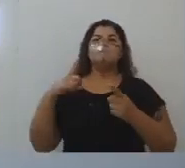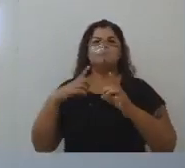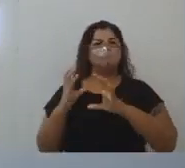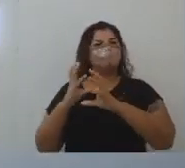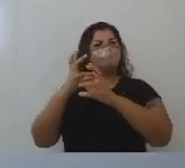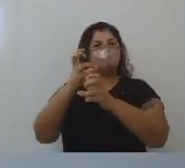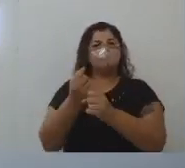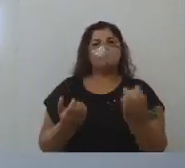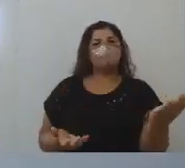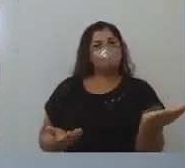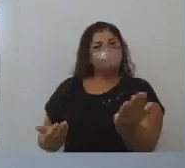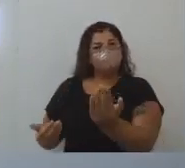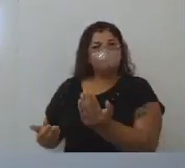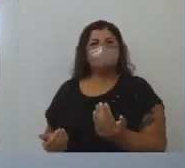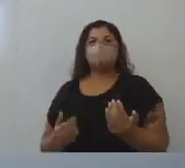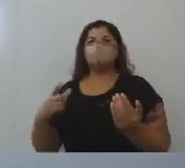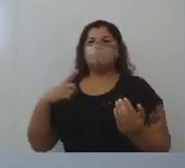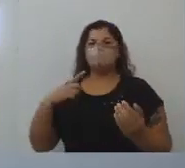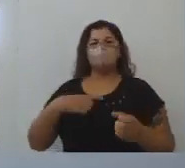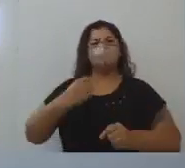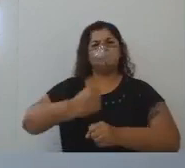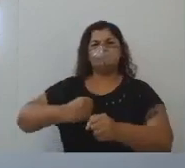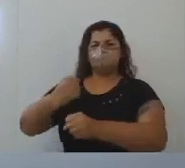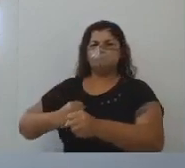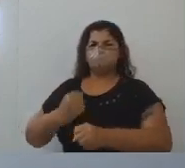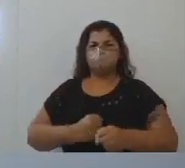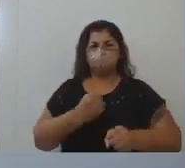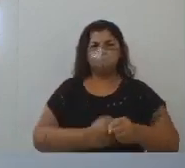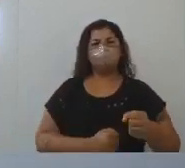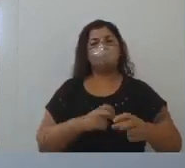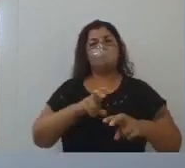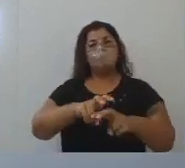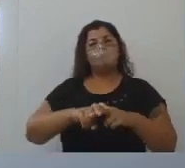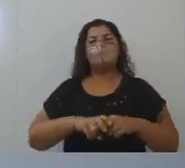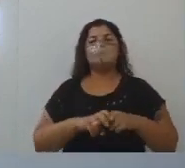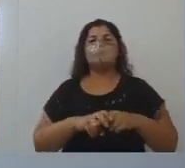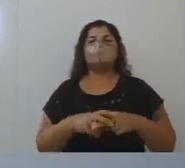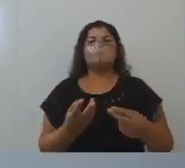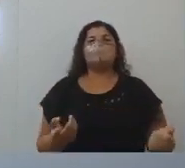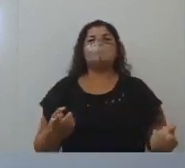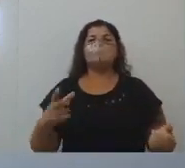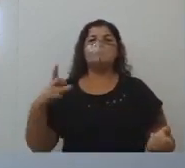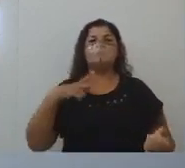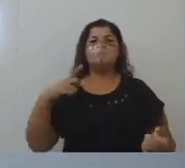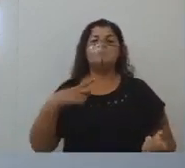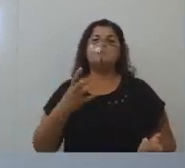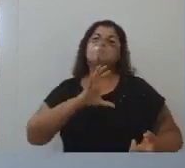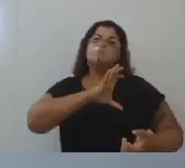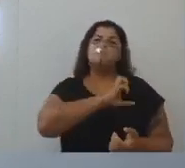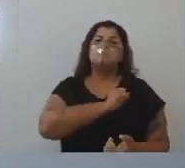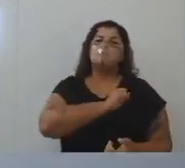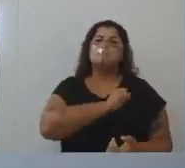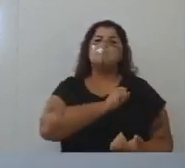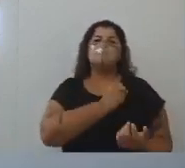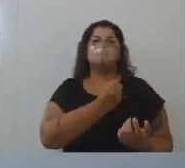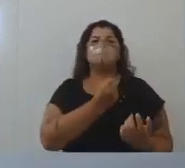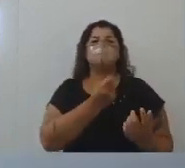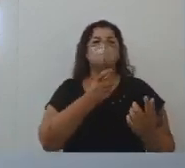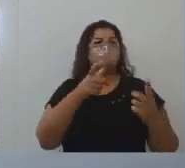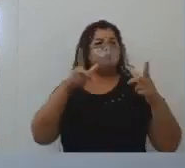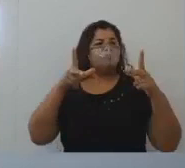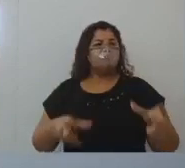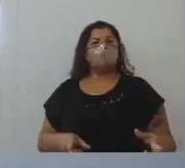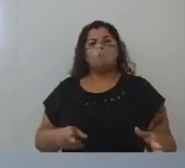de jovens que estão sendo assassinados pelo simples fato de amarem pessoas que